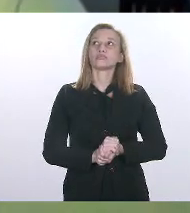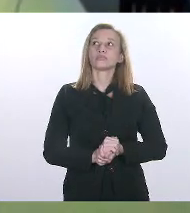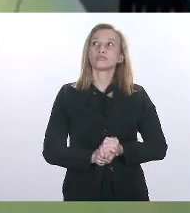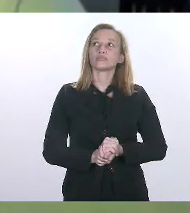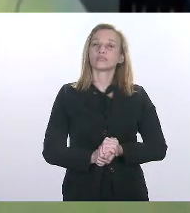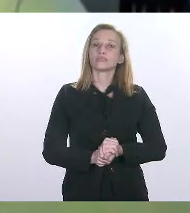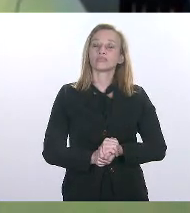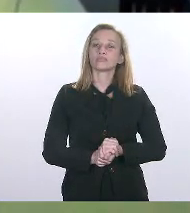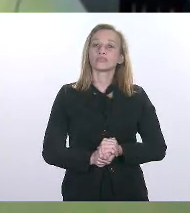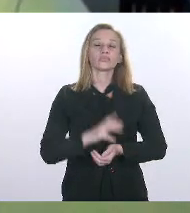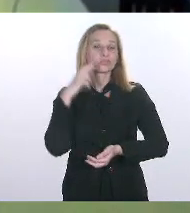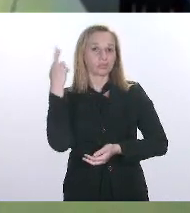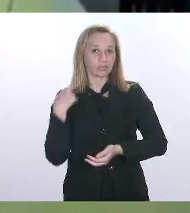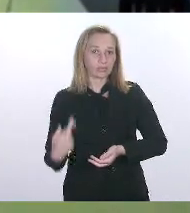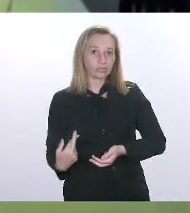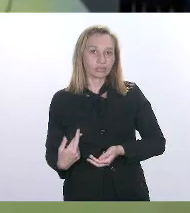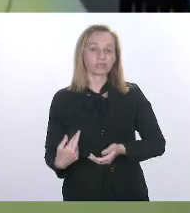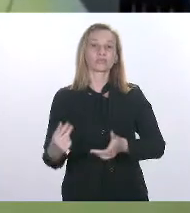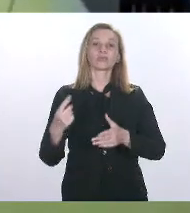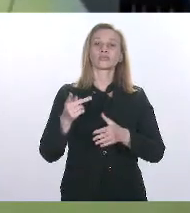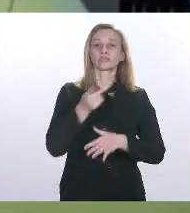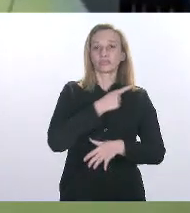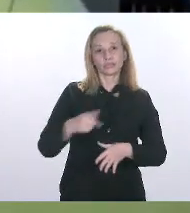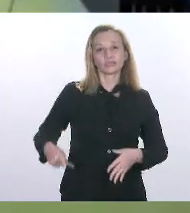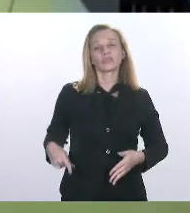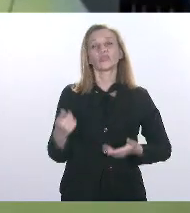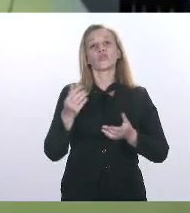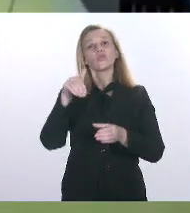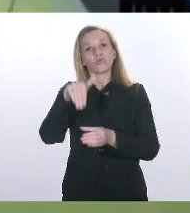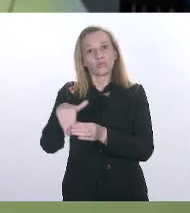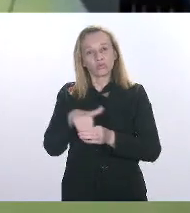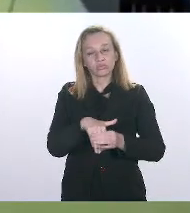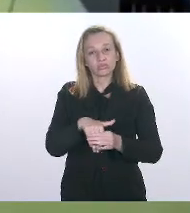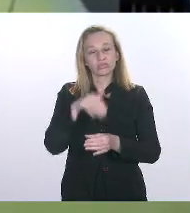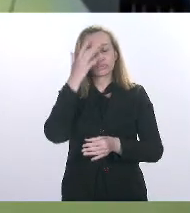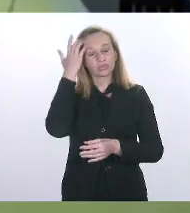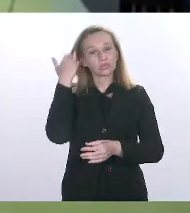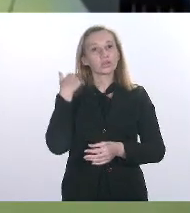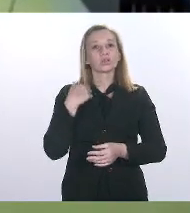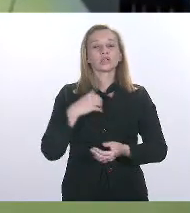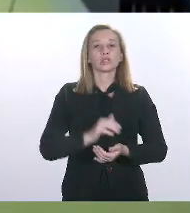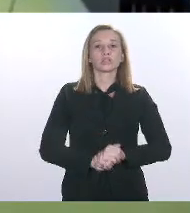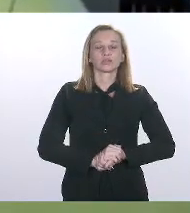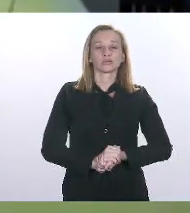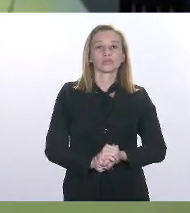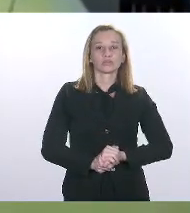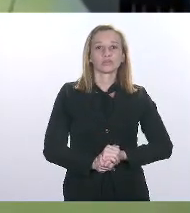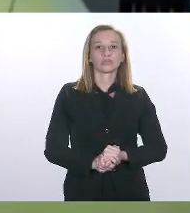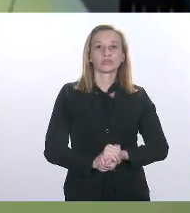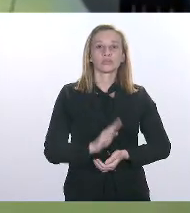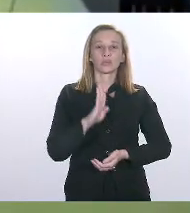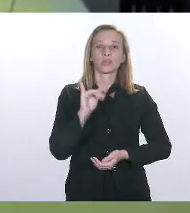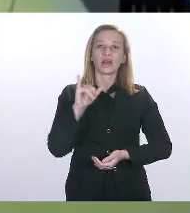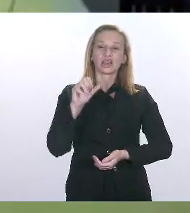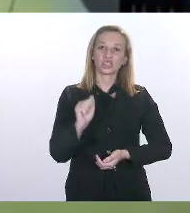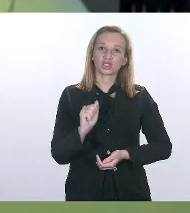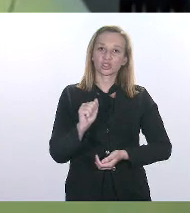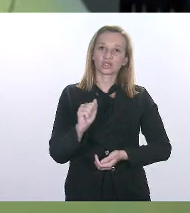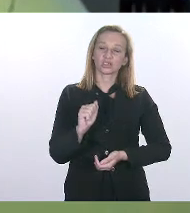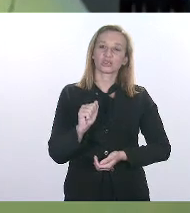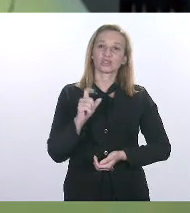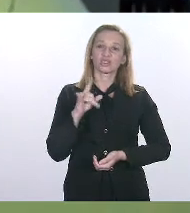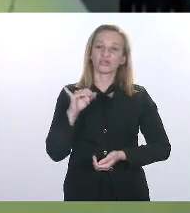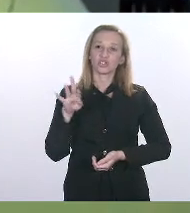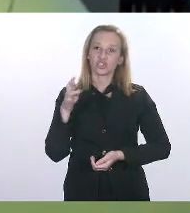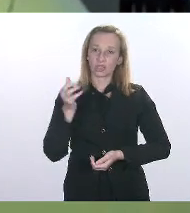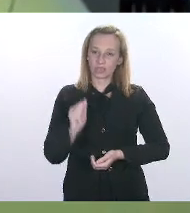da Renata Souza, presidente, votou pela baixa diligência. Eu pergunto a Vossa Excelência se